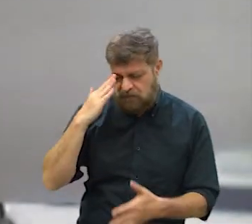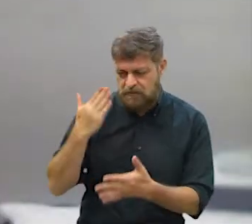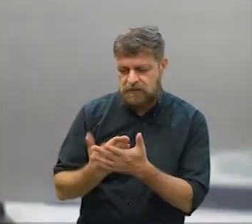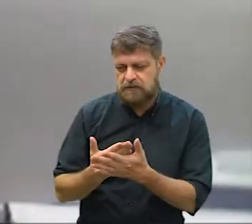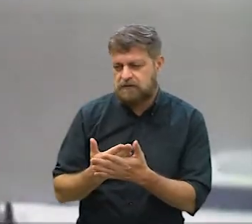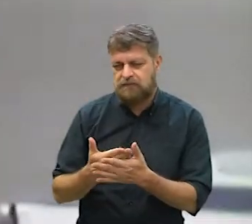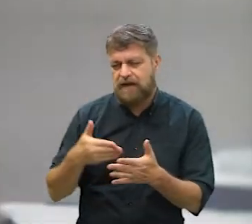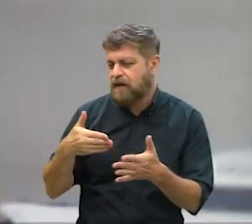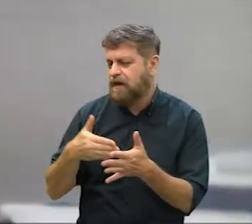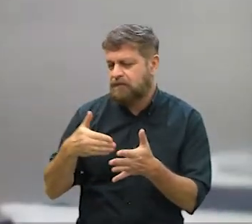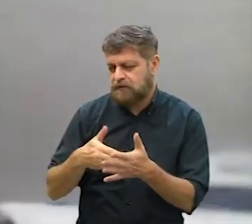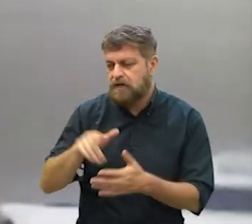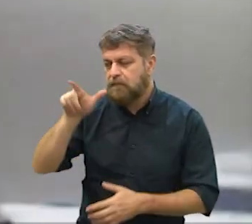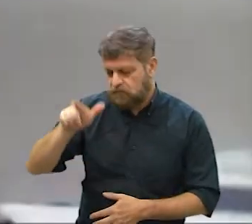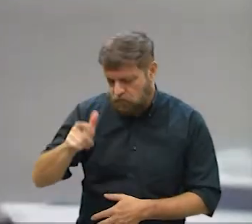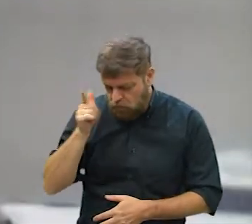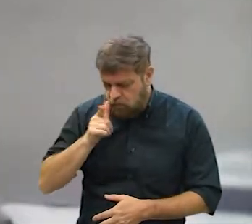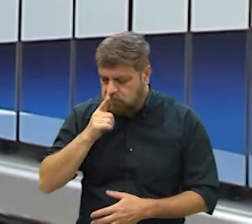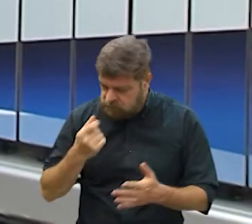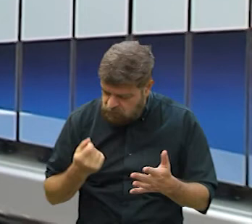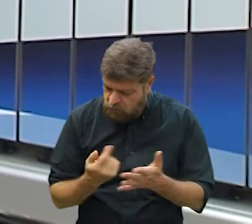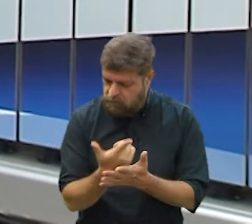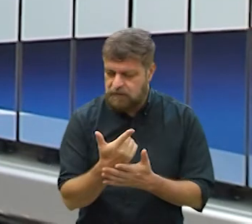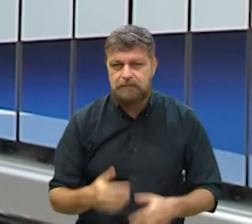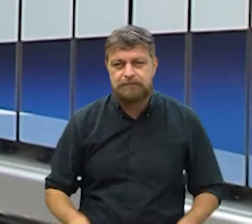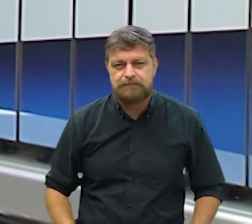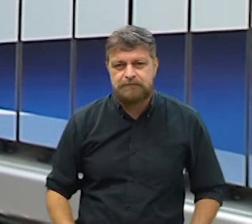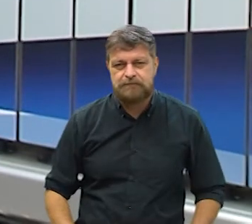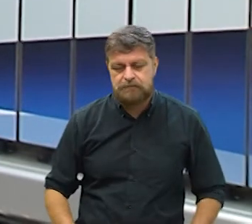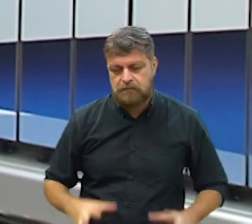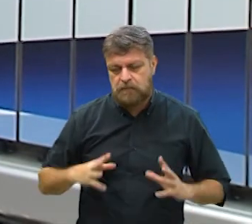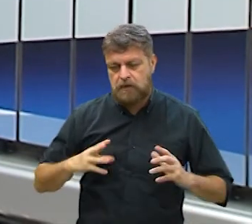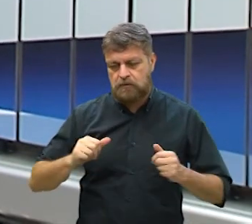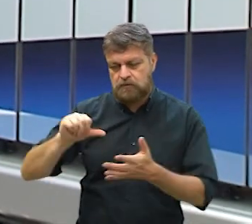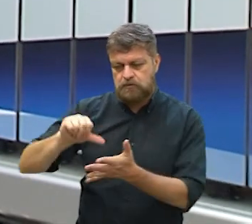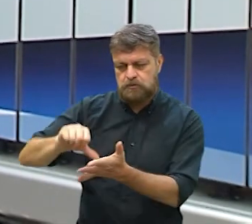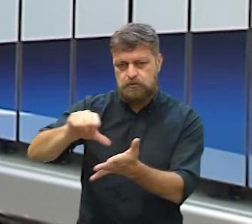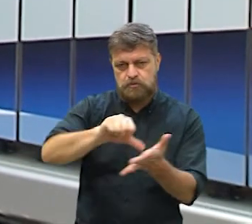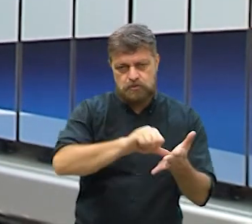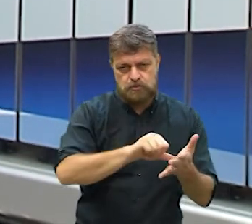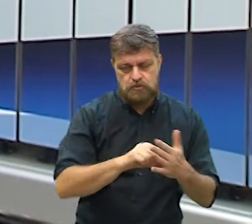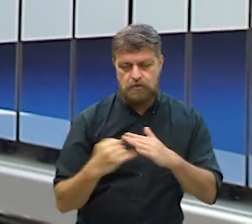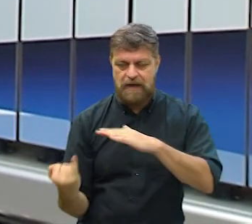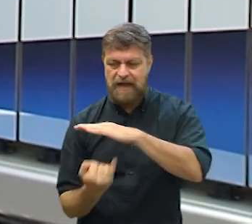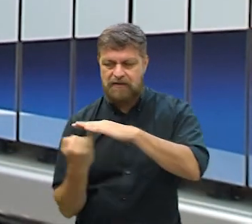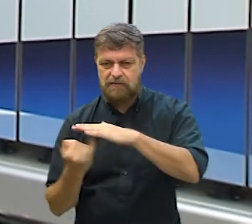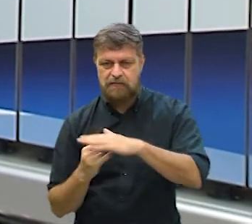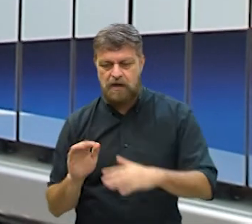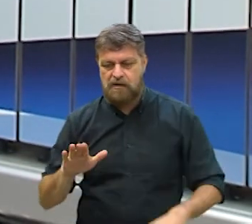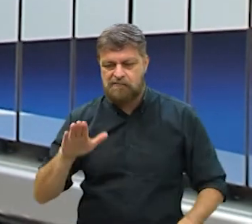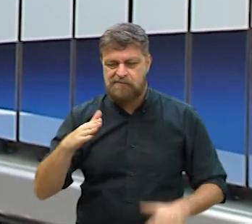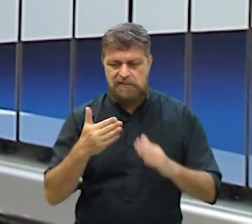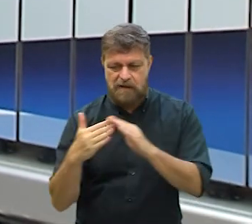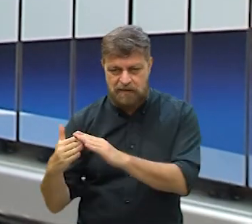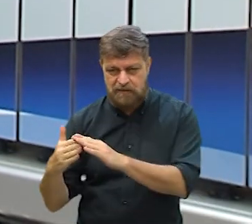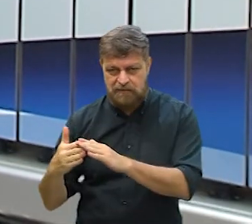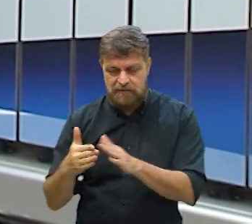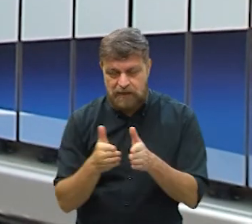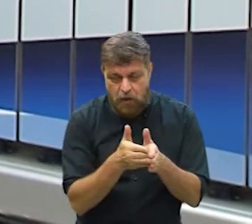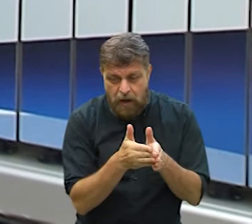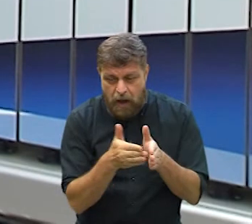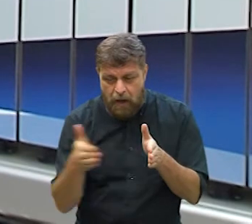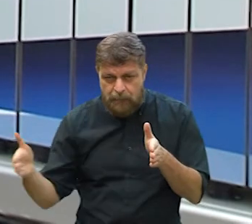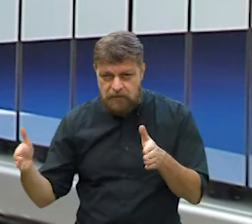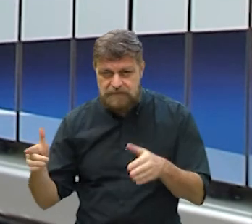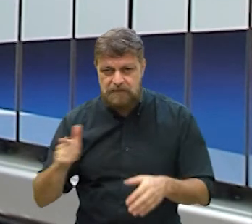vai impedir aí a aquisição. E todos os núcleos informais, eles estão em processo de regularização?